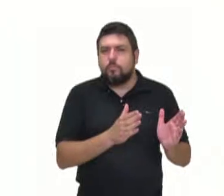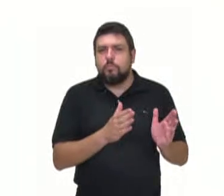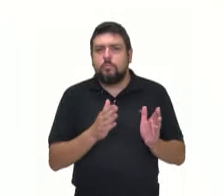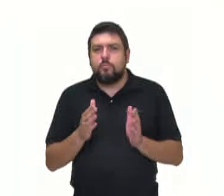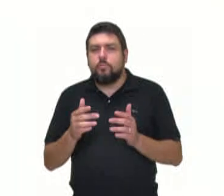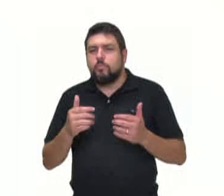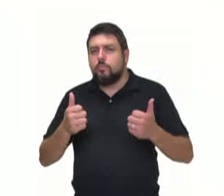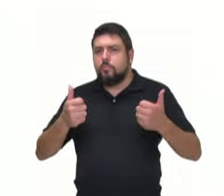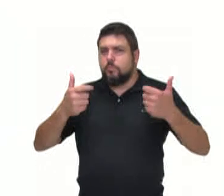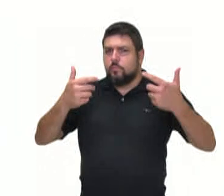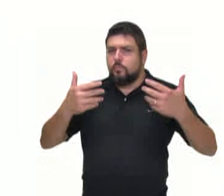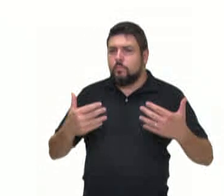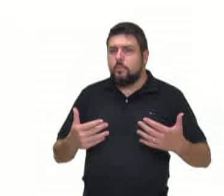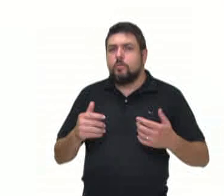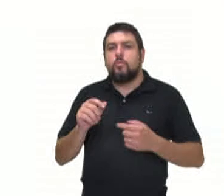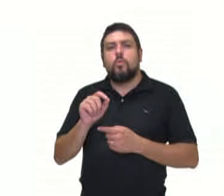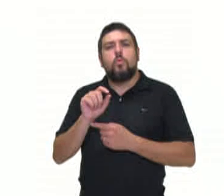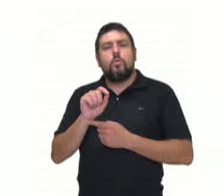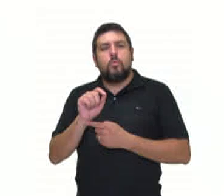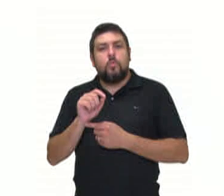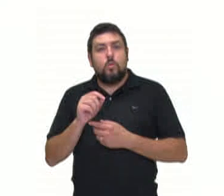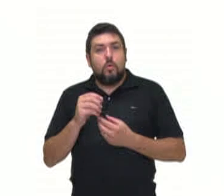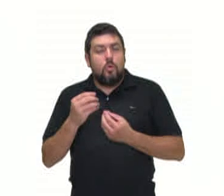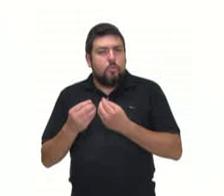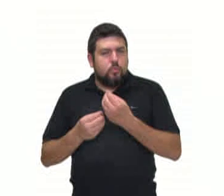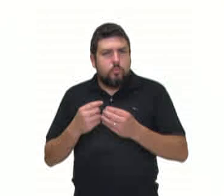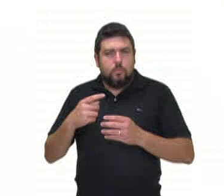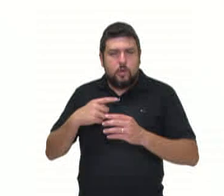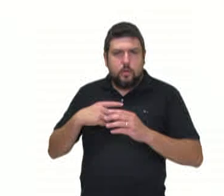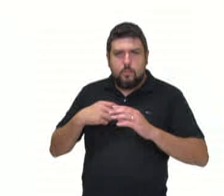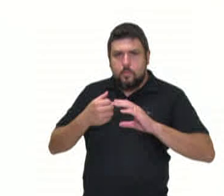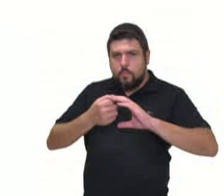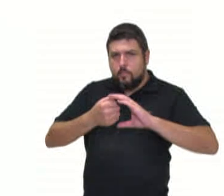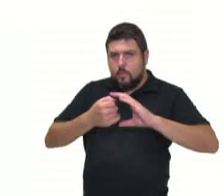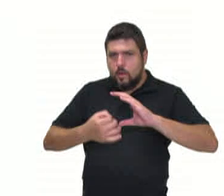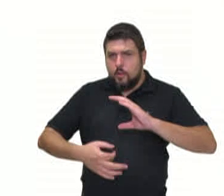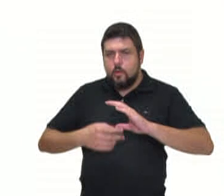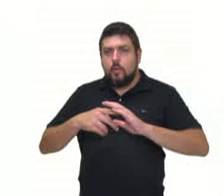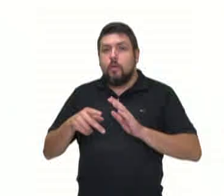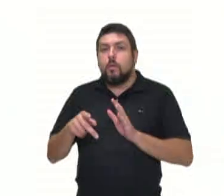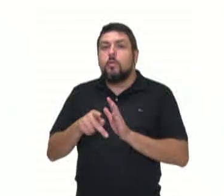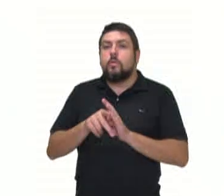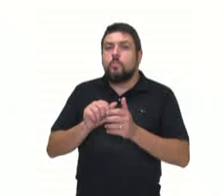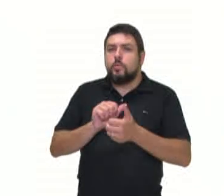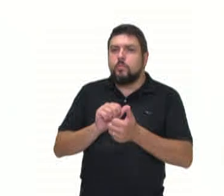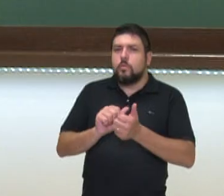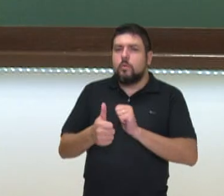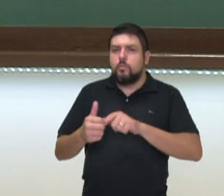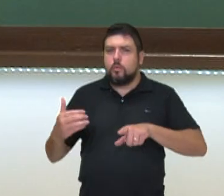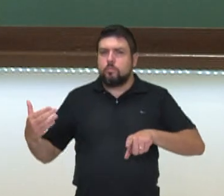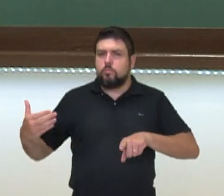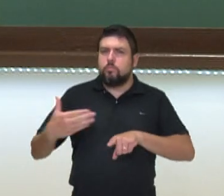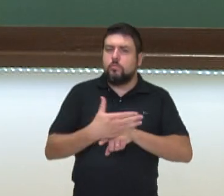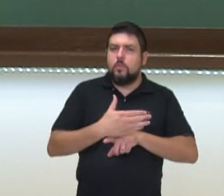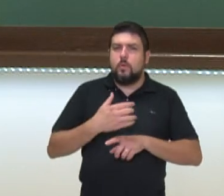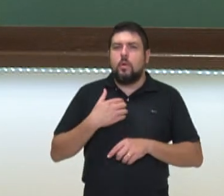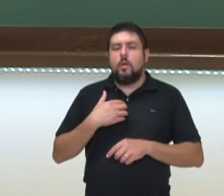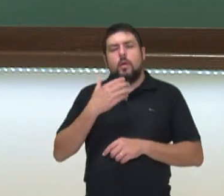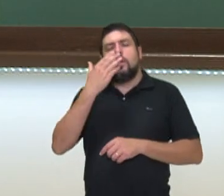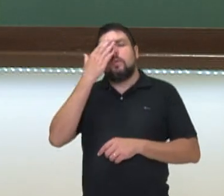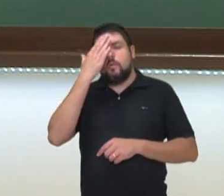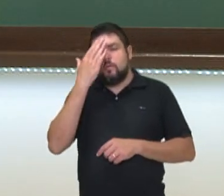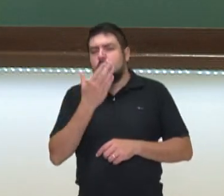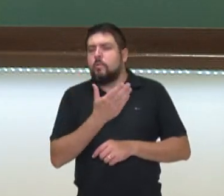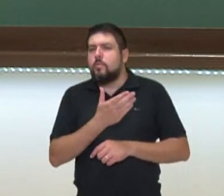sobre aspectos importantes de esporte de invasão, vamos reconhecer, né? Porque eu acredito que muitos de vocês